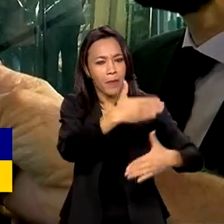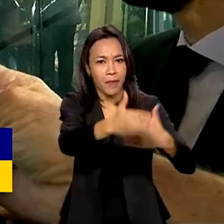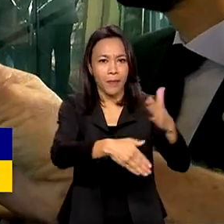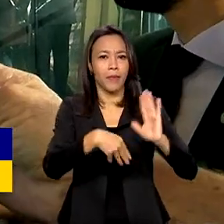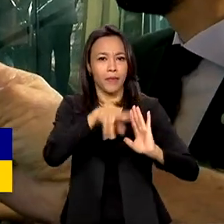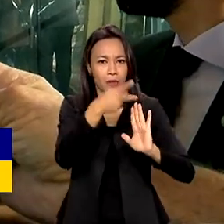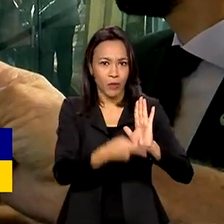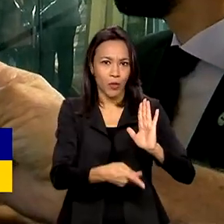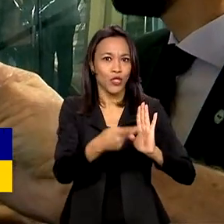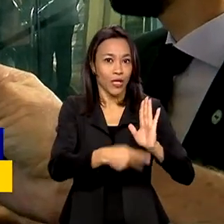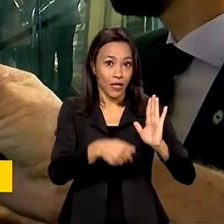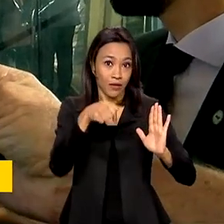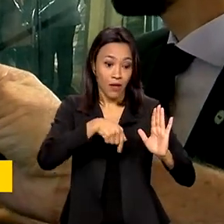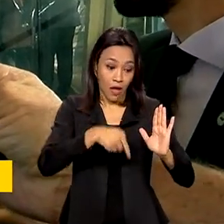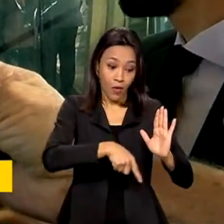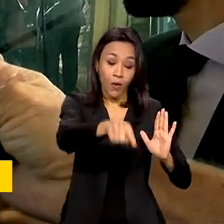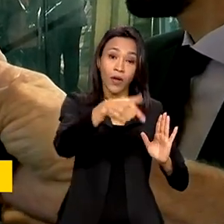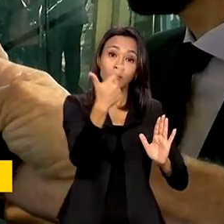que deve acontecer agora no segundo semestre